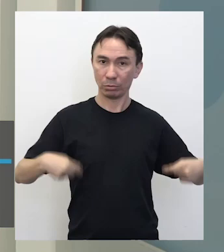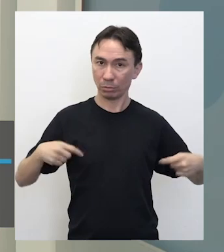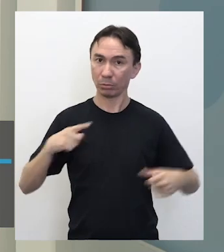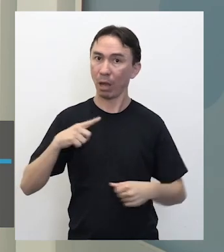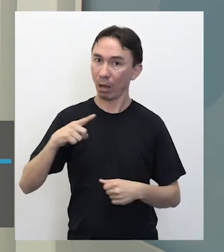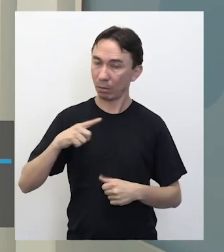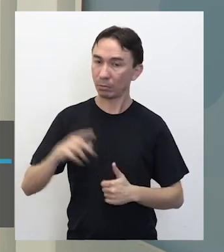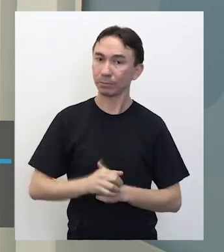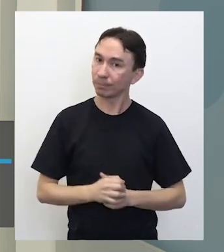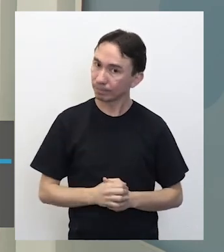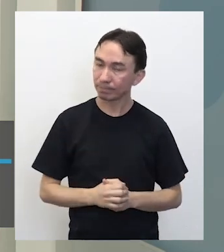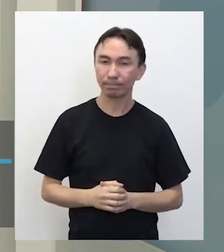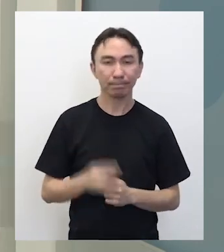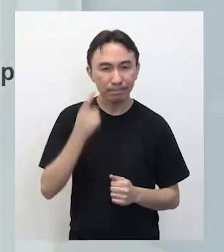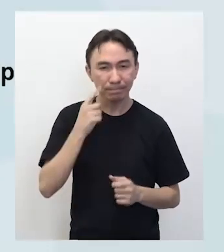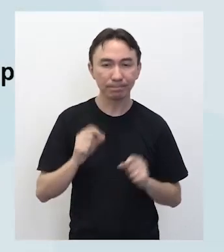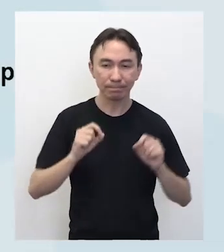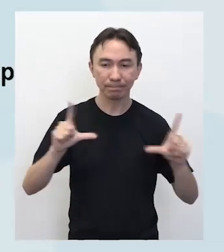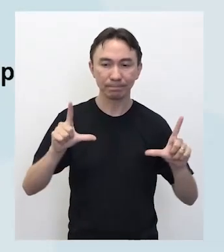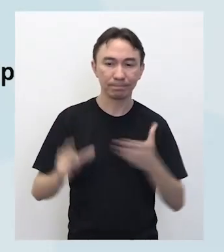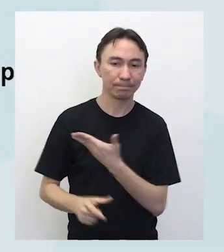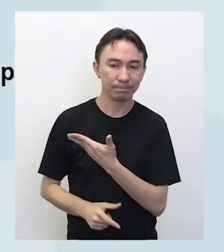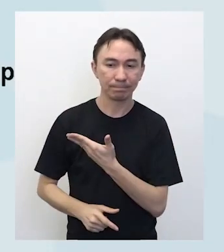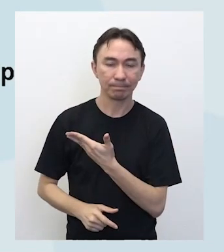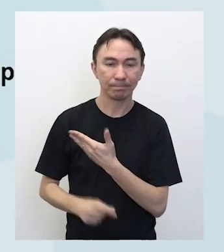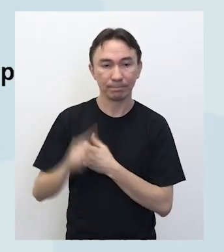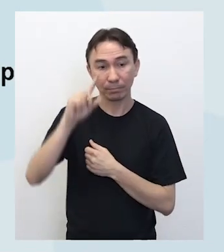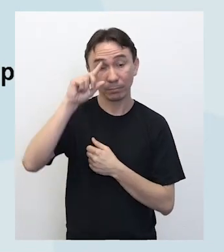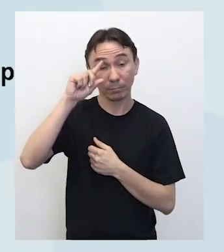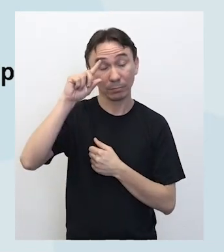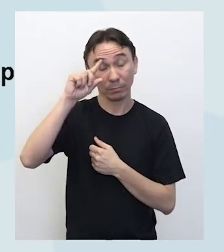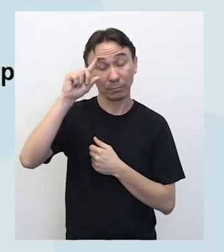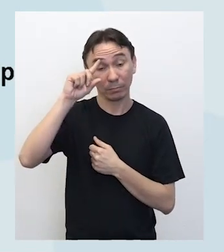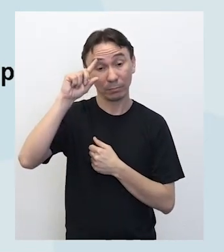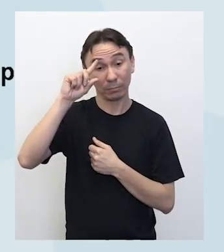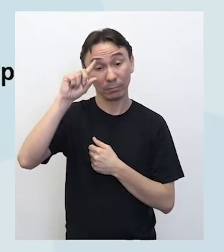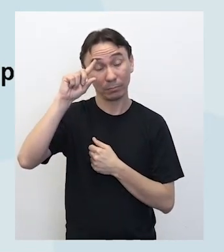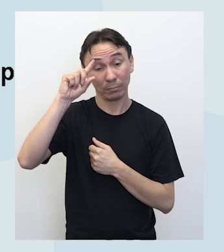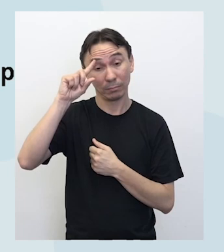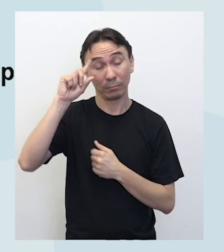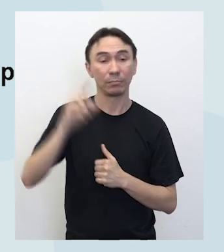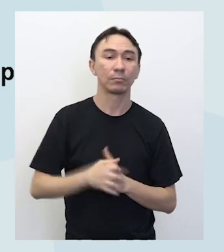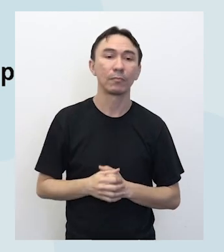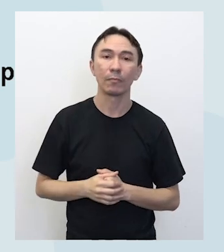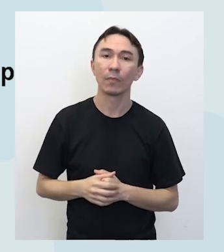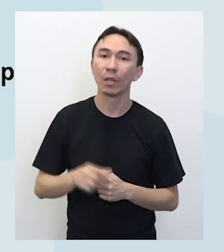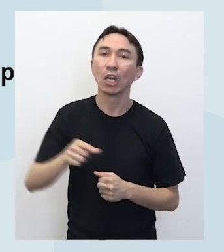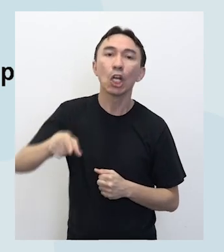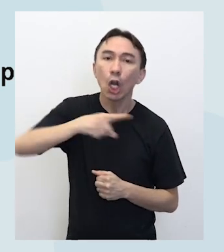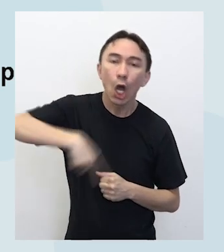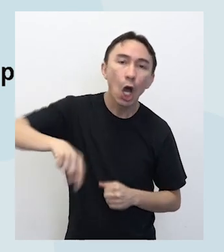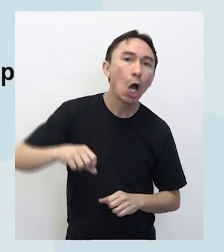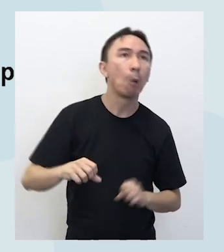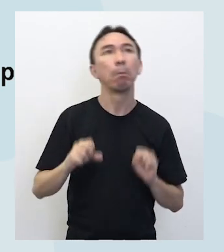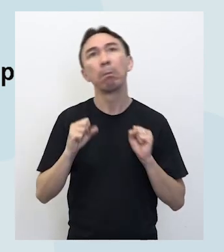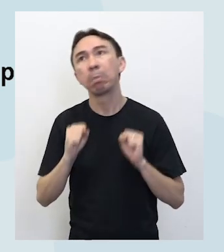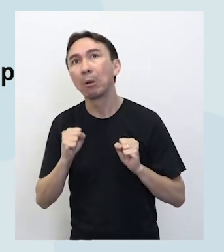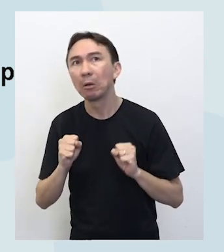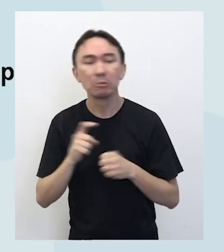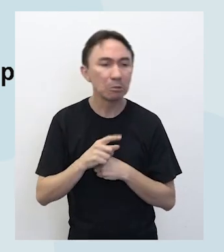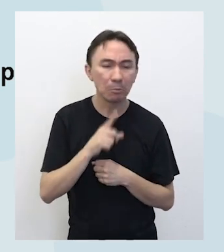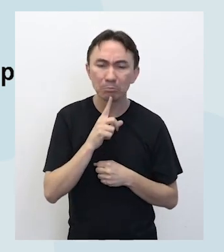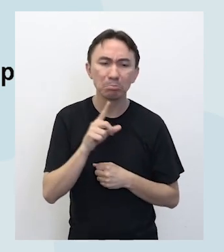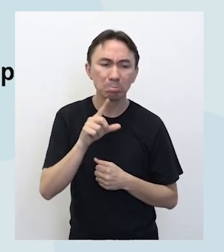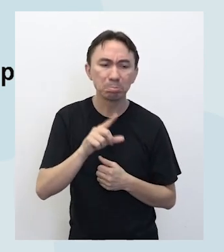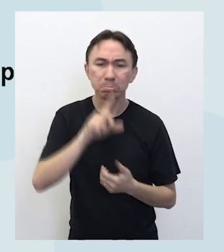na tela, por gentileza, vamos lá. Podemos escolher ficarmos indiferentes em relação ao que